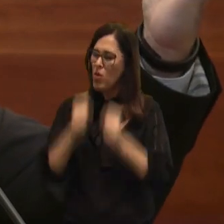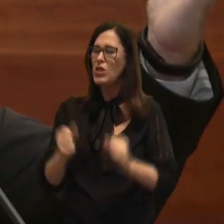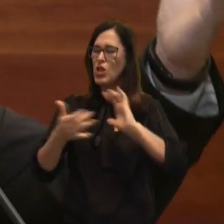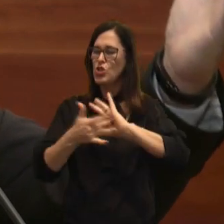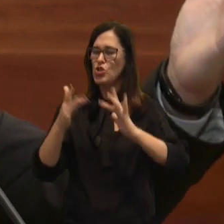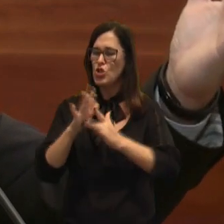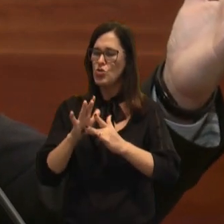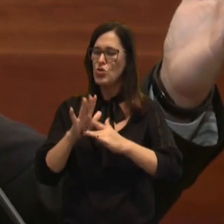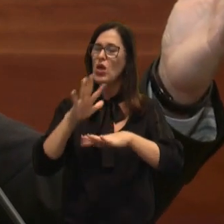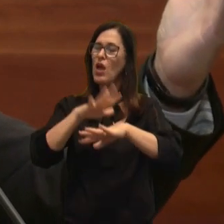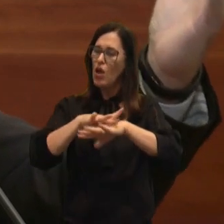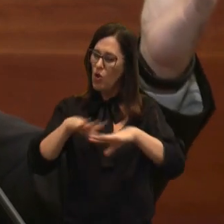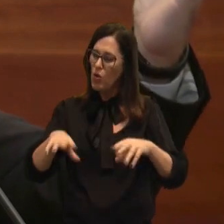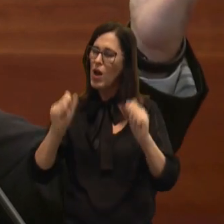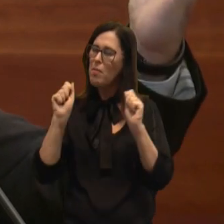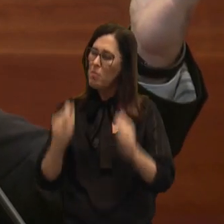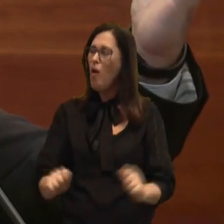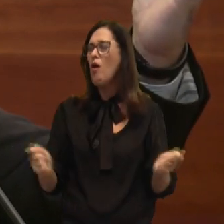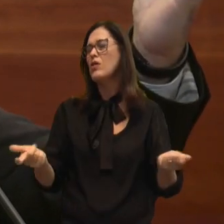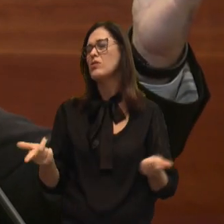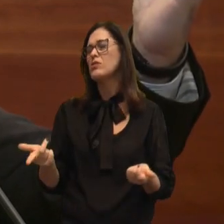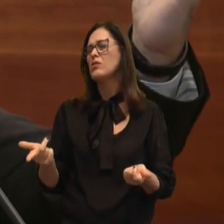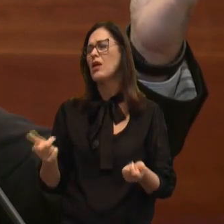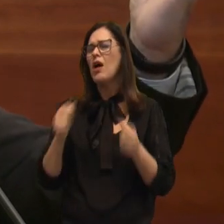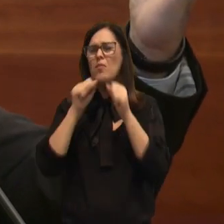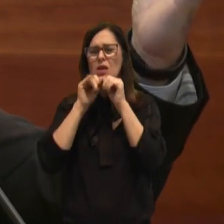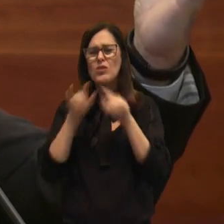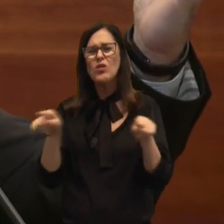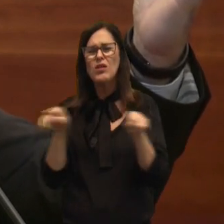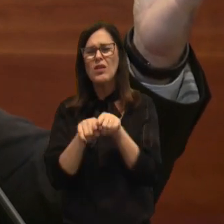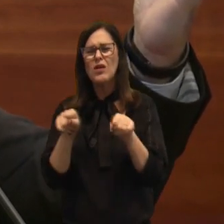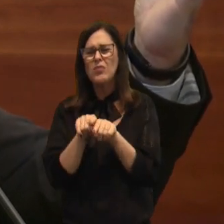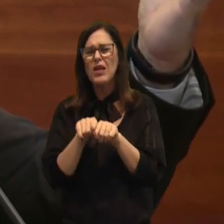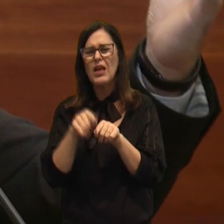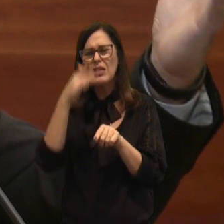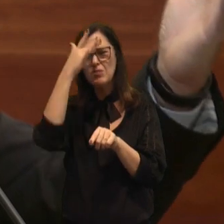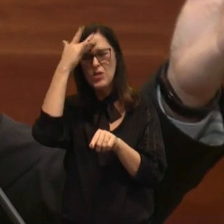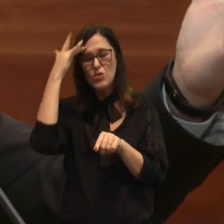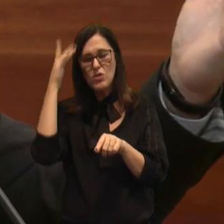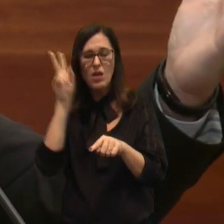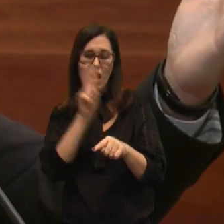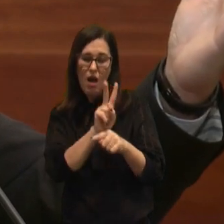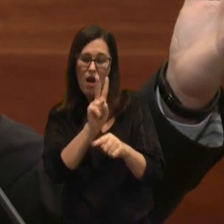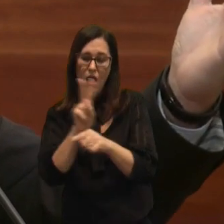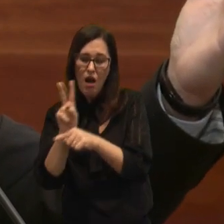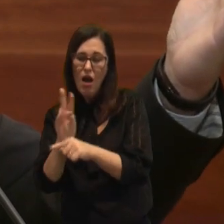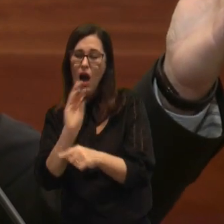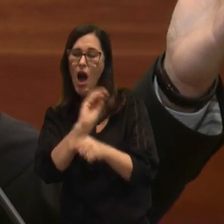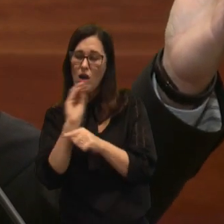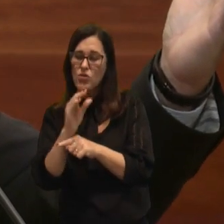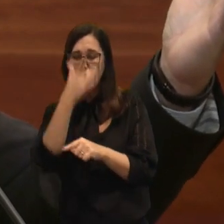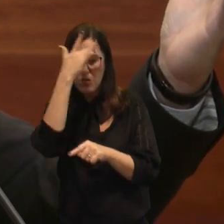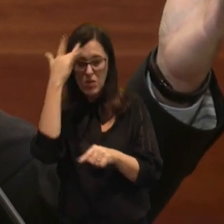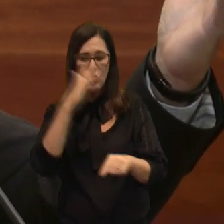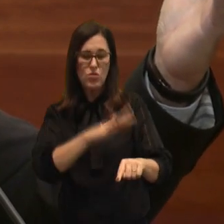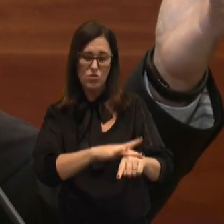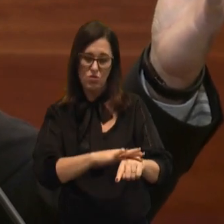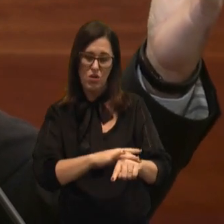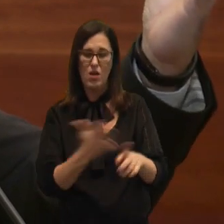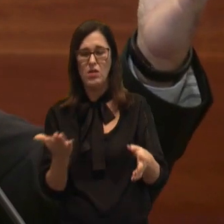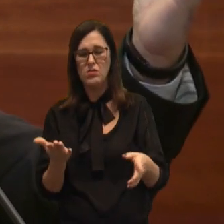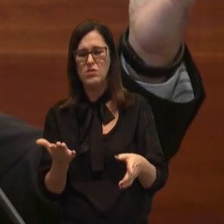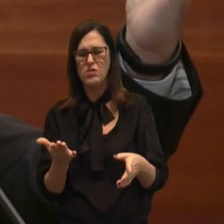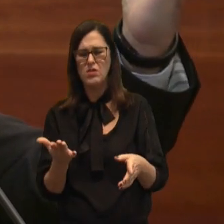para curá-los. Abençoa também, Senhor Deus, esses que acompanham os seus entes queridos que estão enfermos.